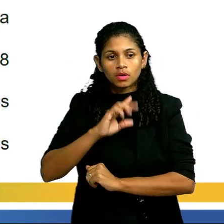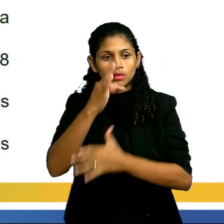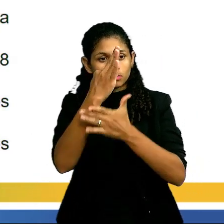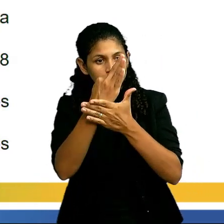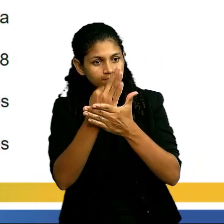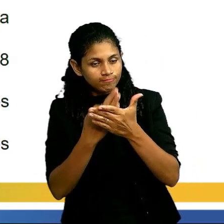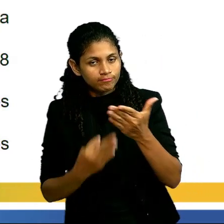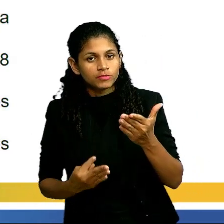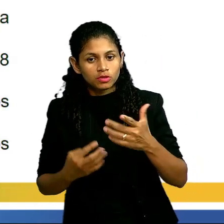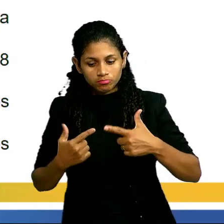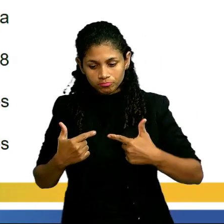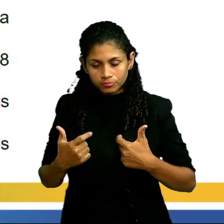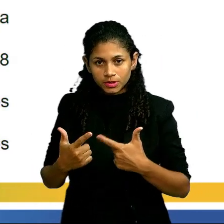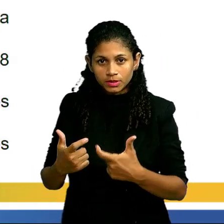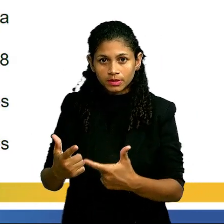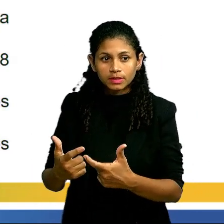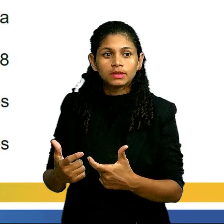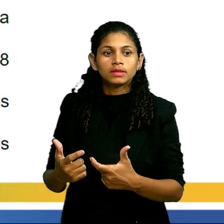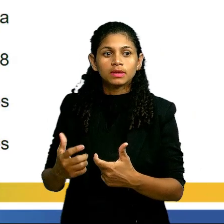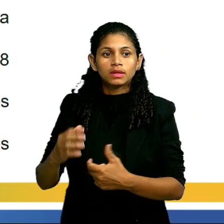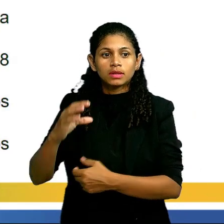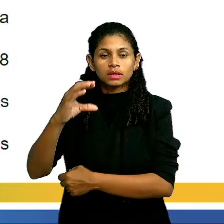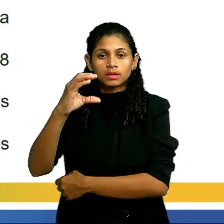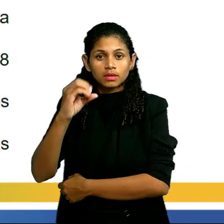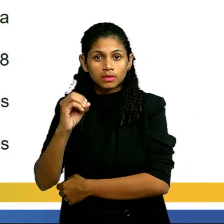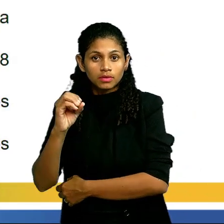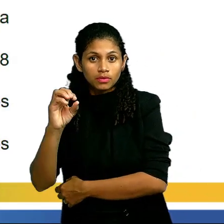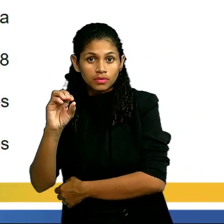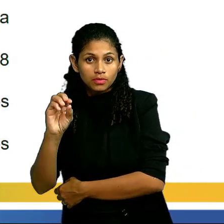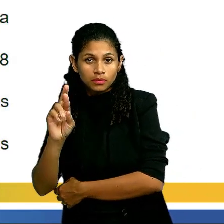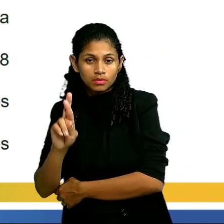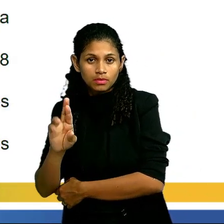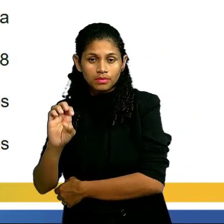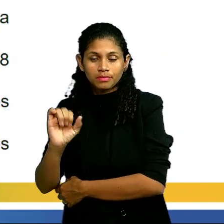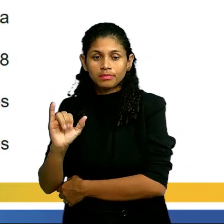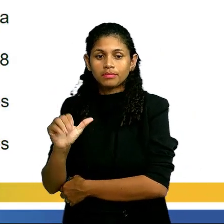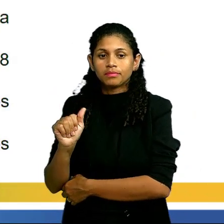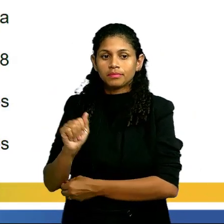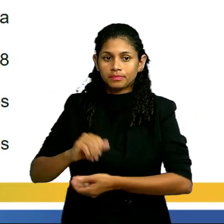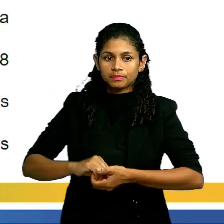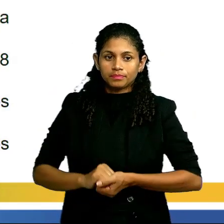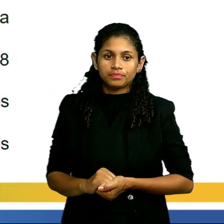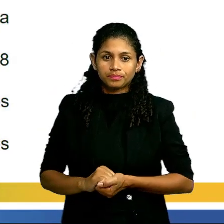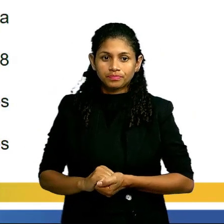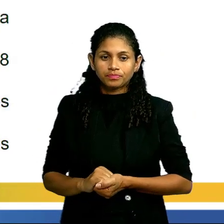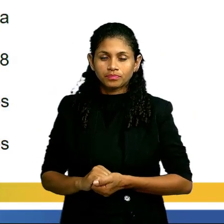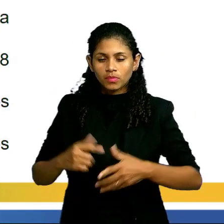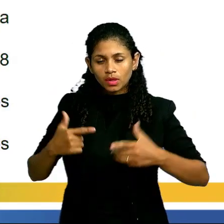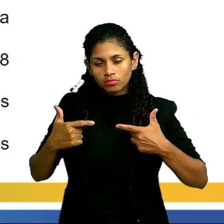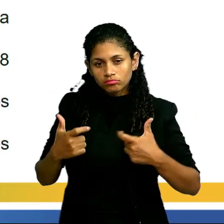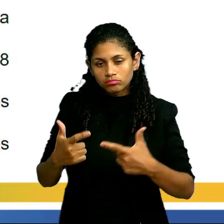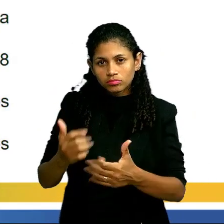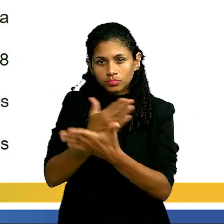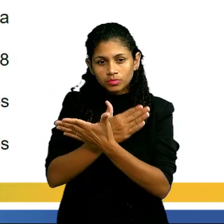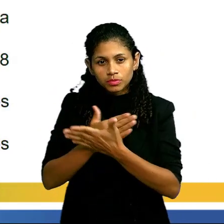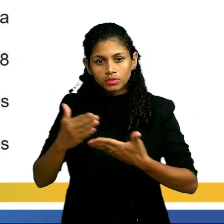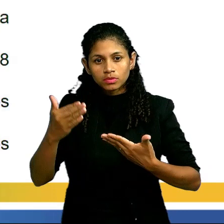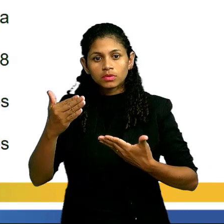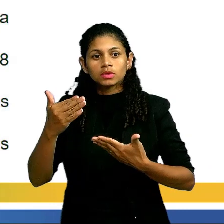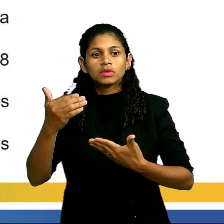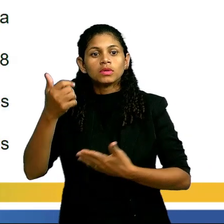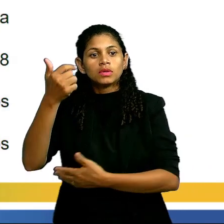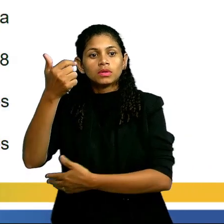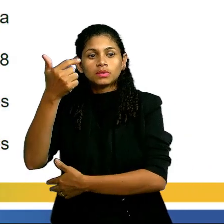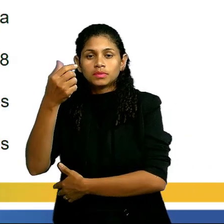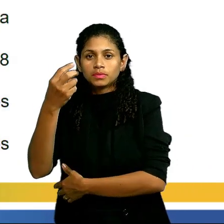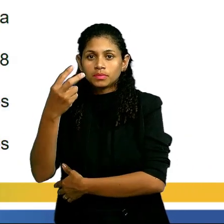da Coreia, uma das últimas que a gente viu hoje, né? A Guerra da Coreia começou em 25 de junho de